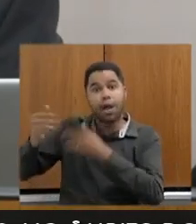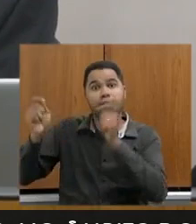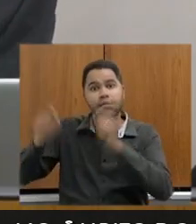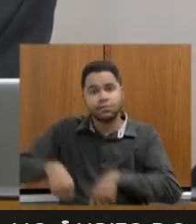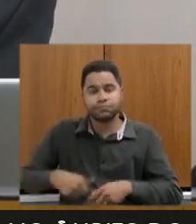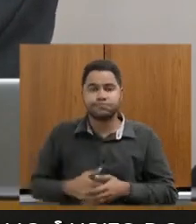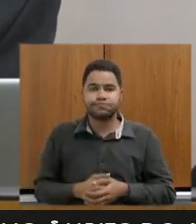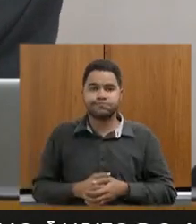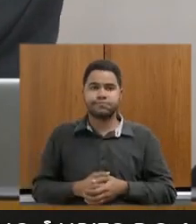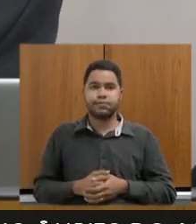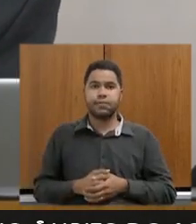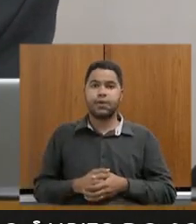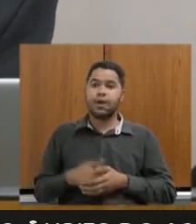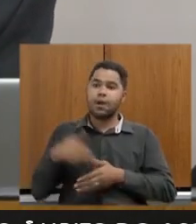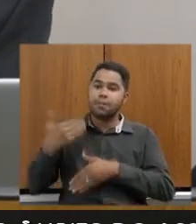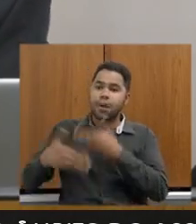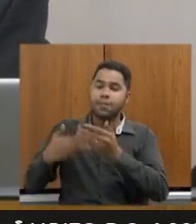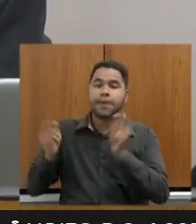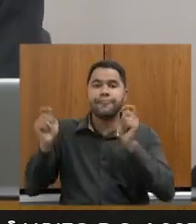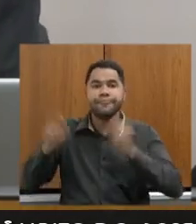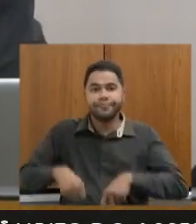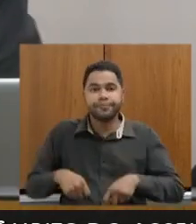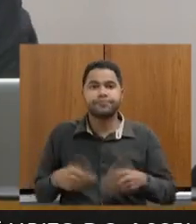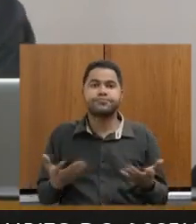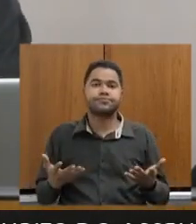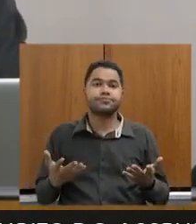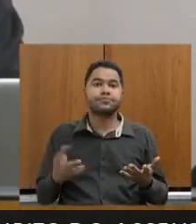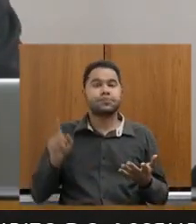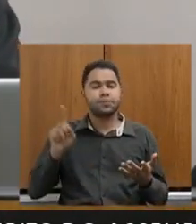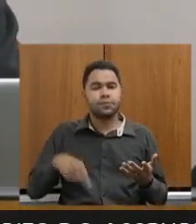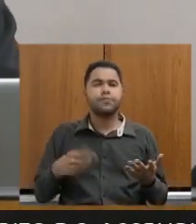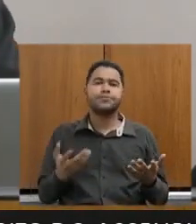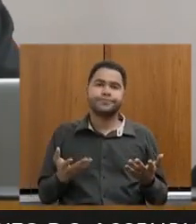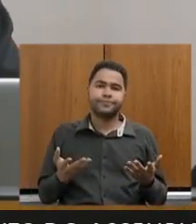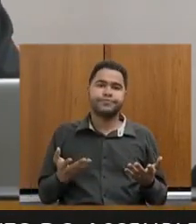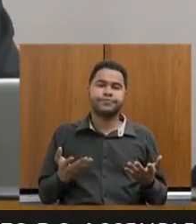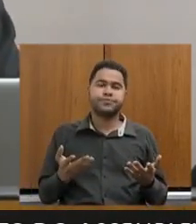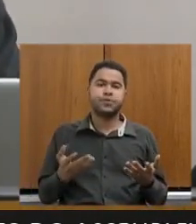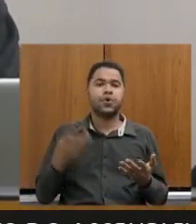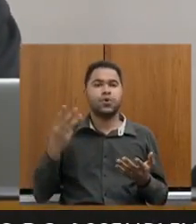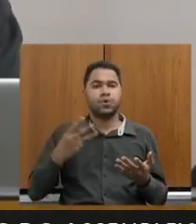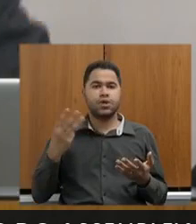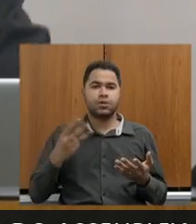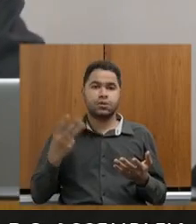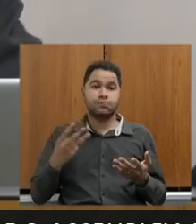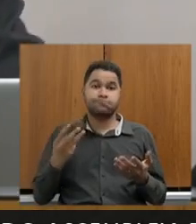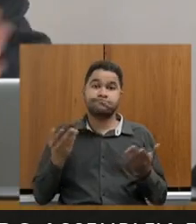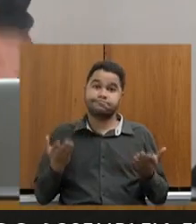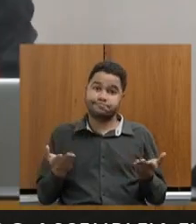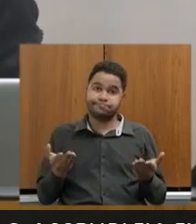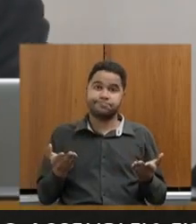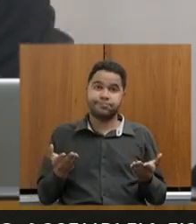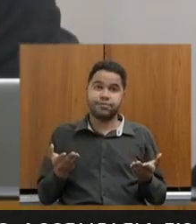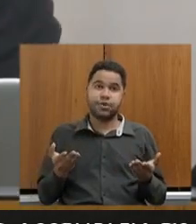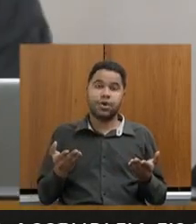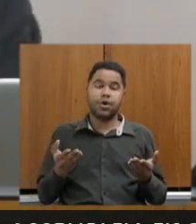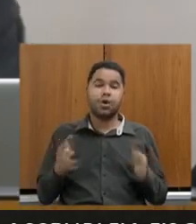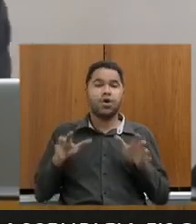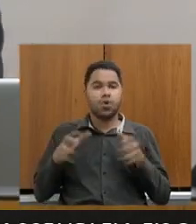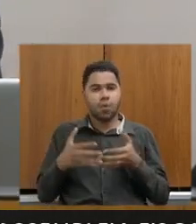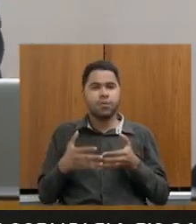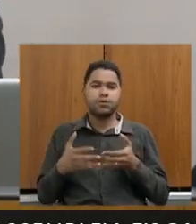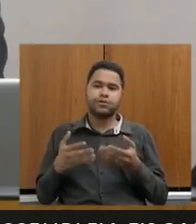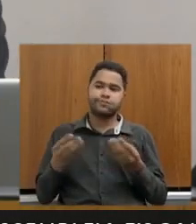competências extrapole a sua competência que é o terceiro exato E aí a comissão